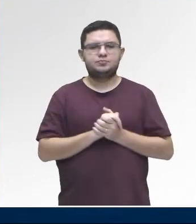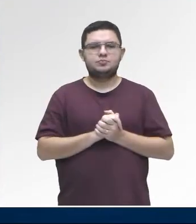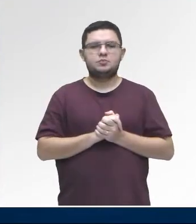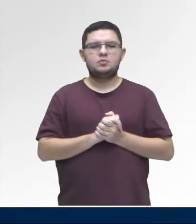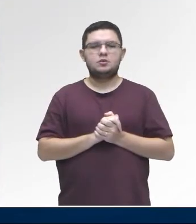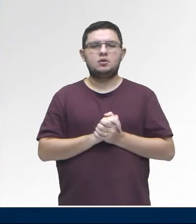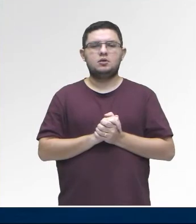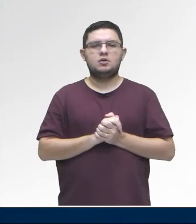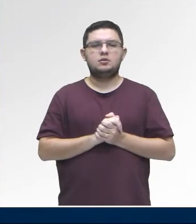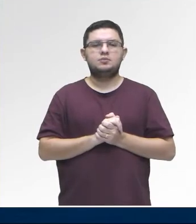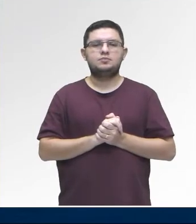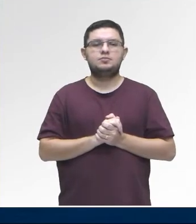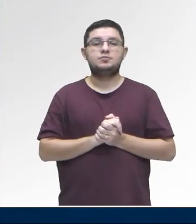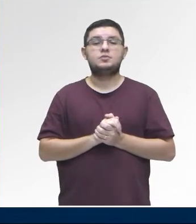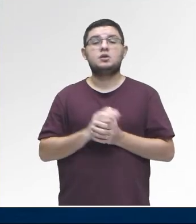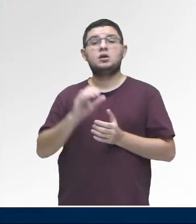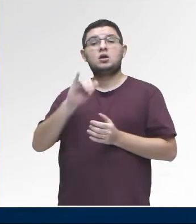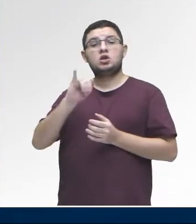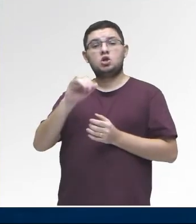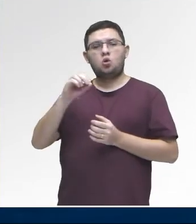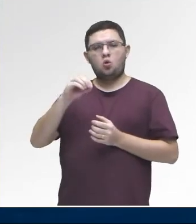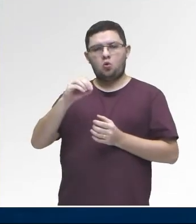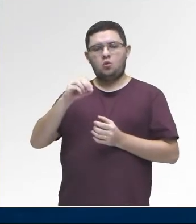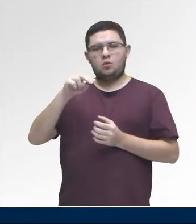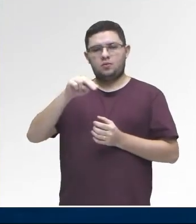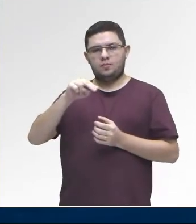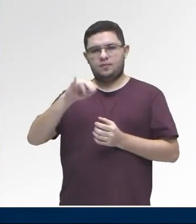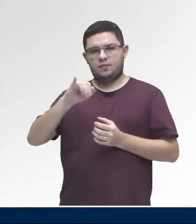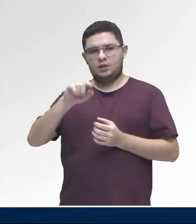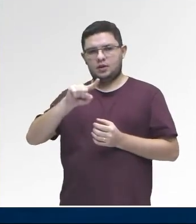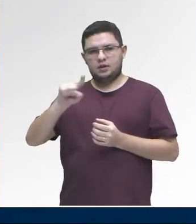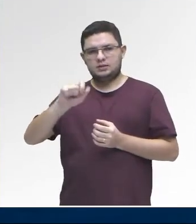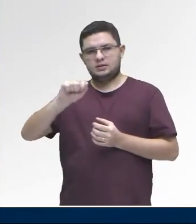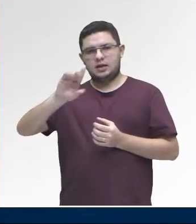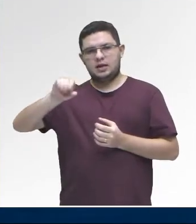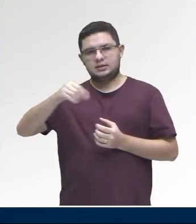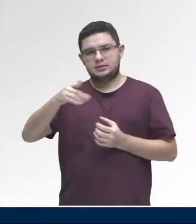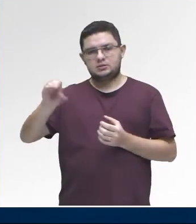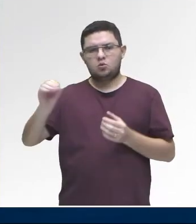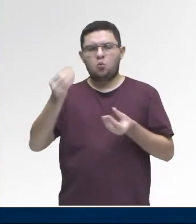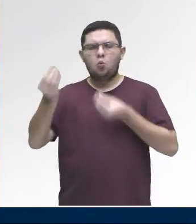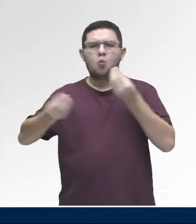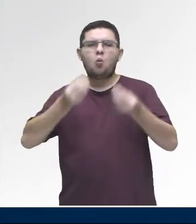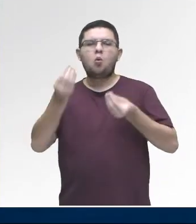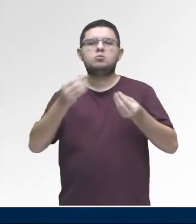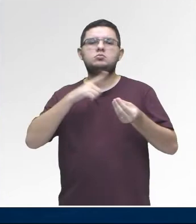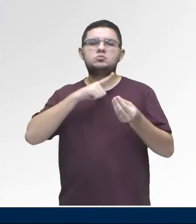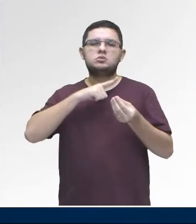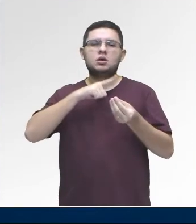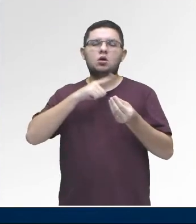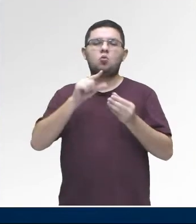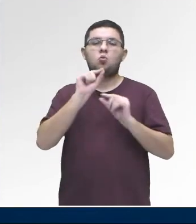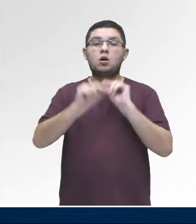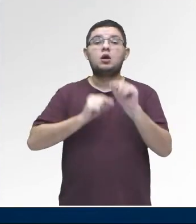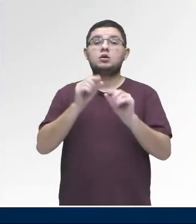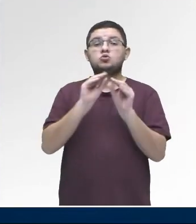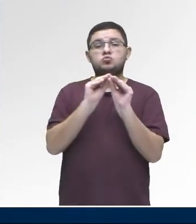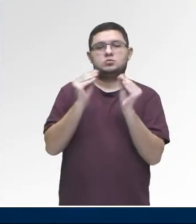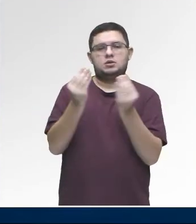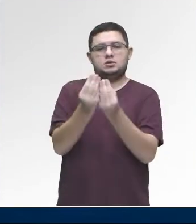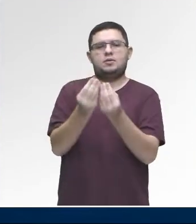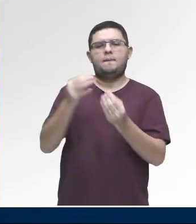ionização, ela ocorre com substâncias moleculares que,